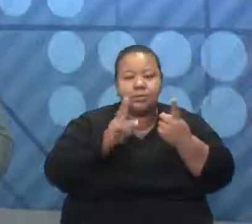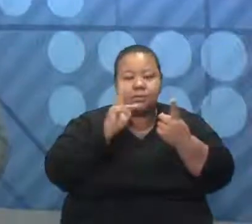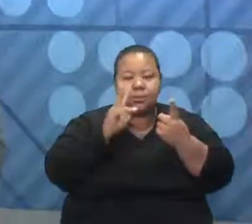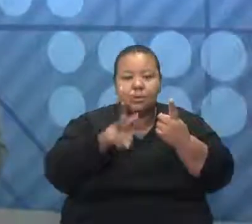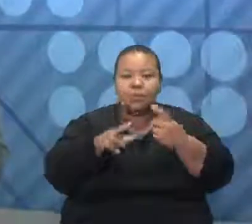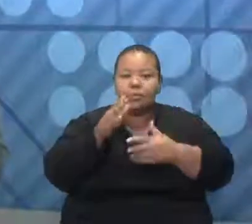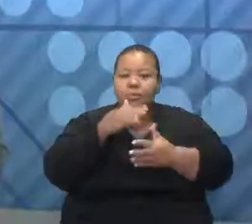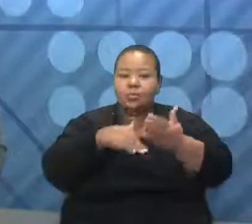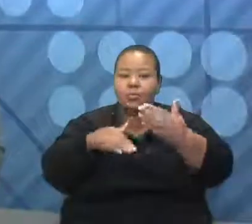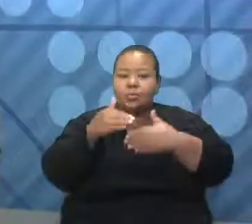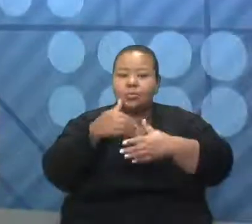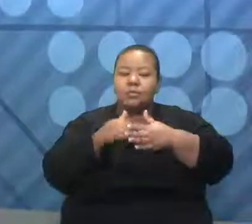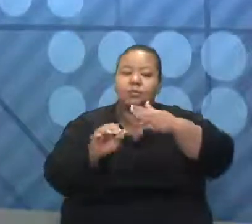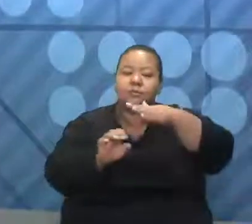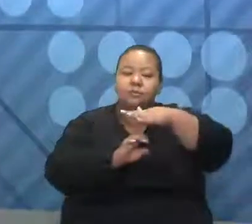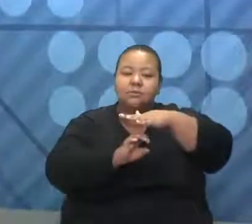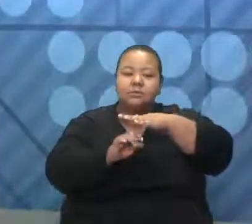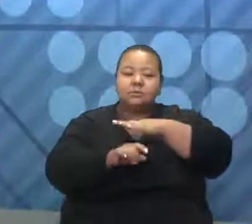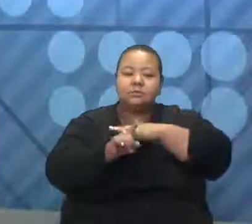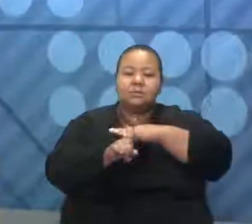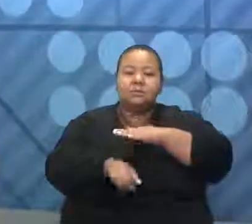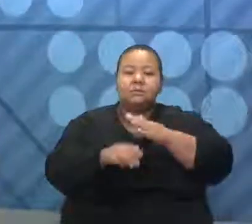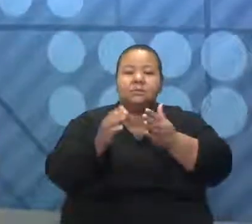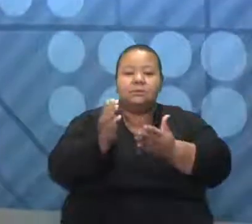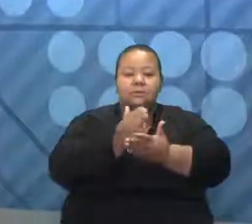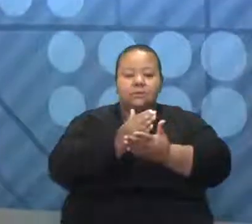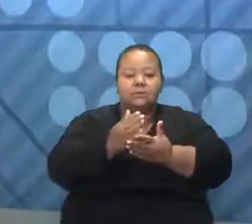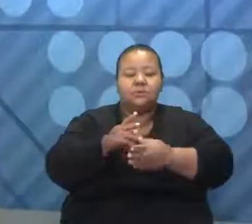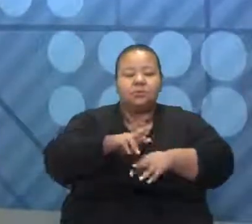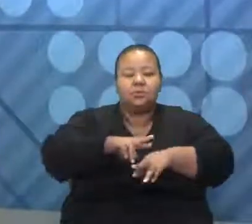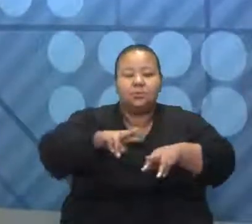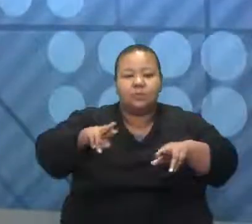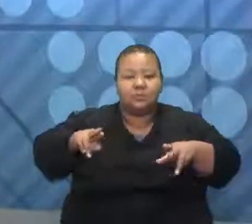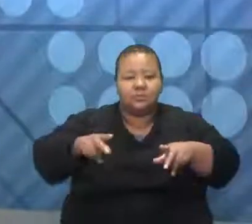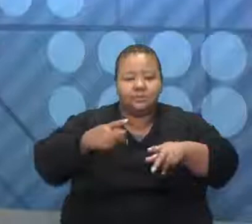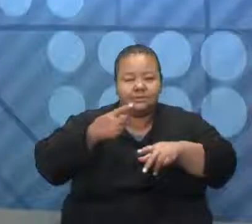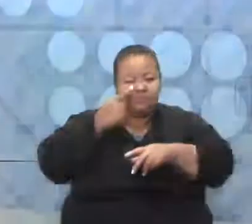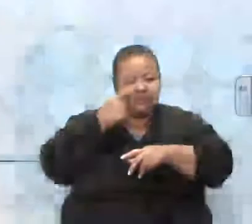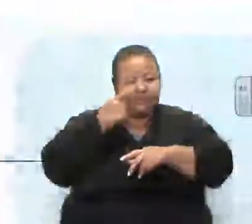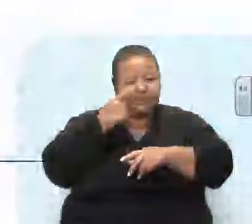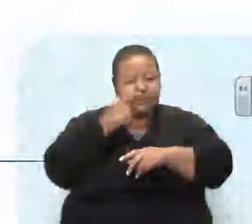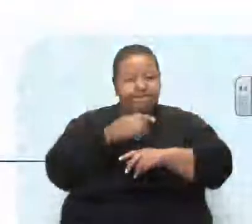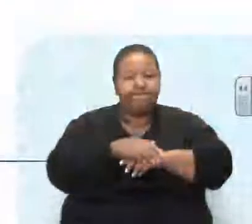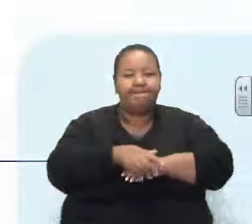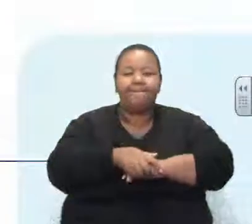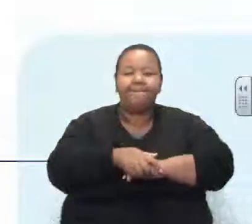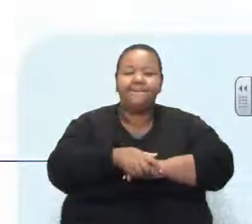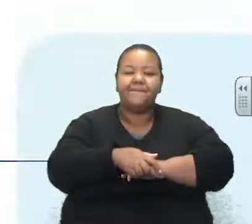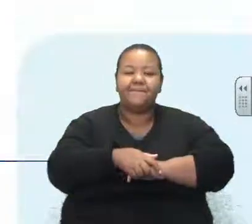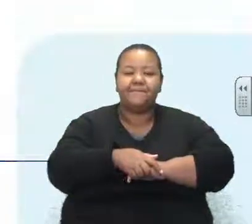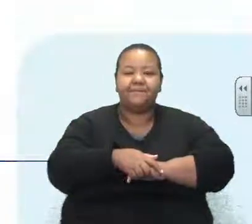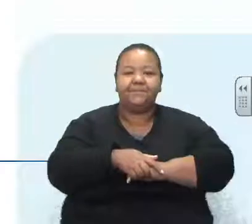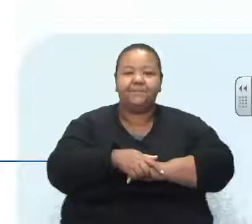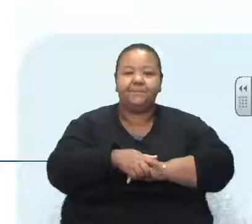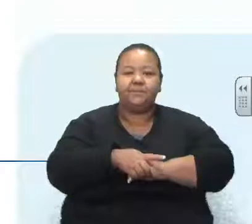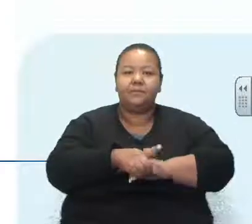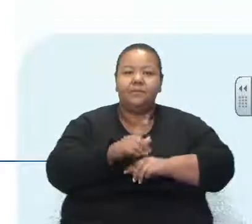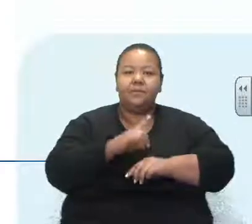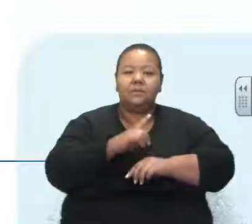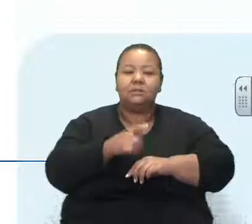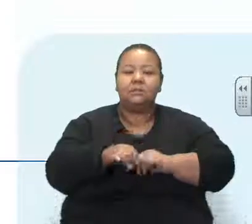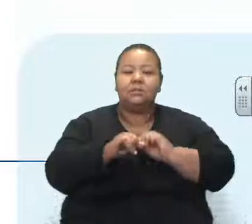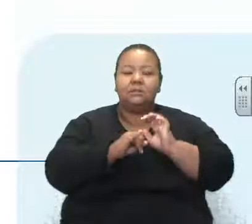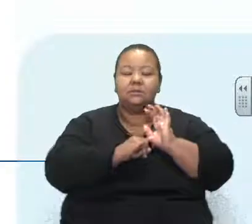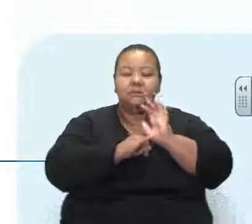a empresa como um todo. E eles são divididos em algumas categorias. Vamos ver essas categorias? Então, nós temos o quê? Os